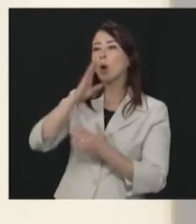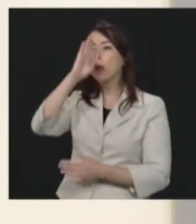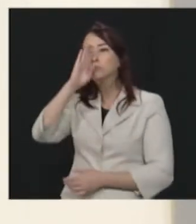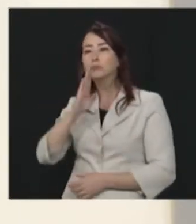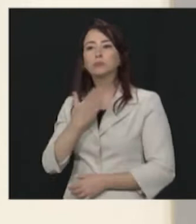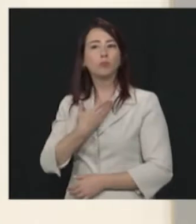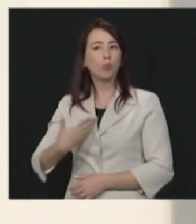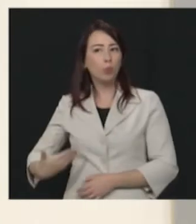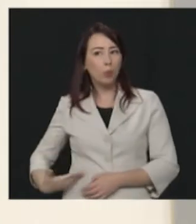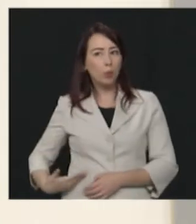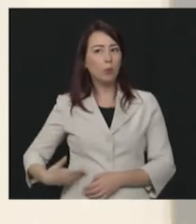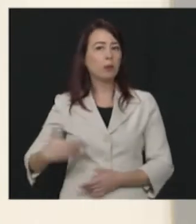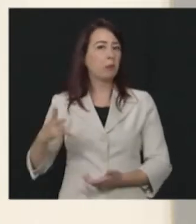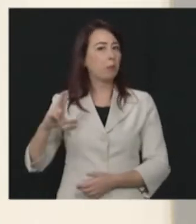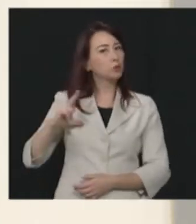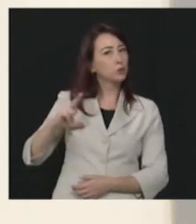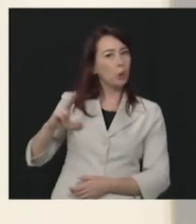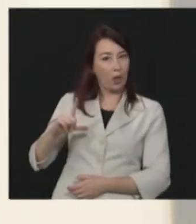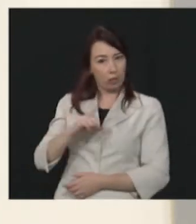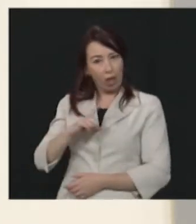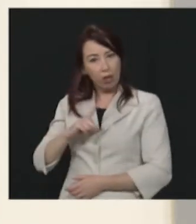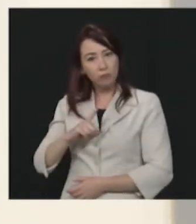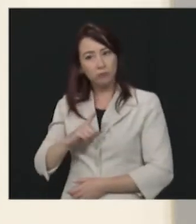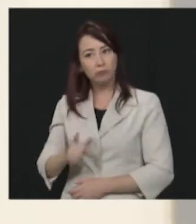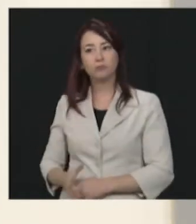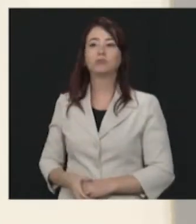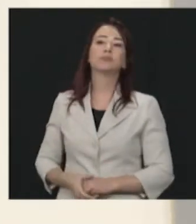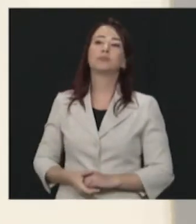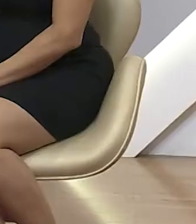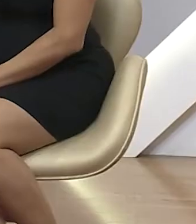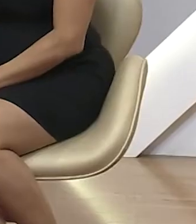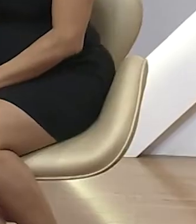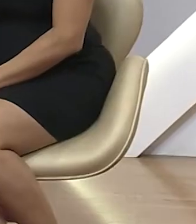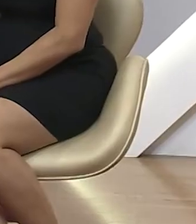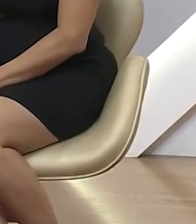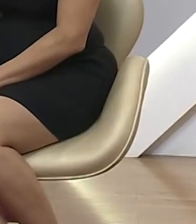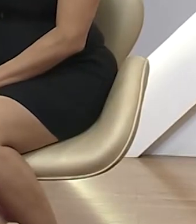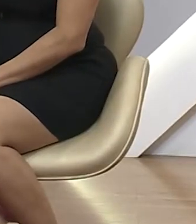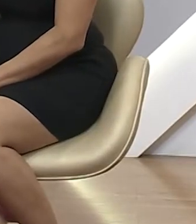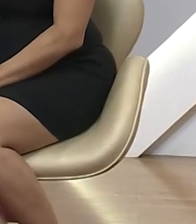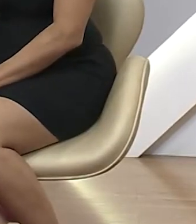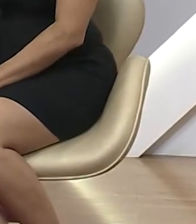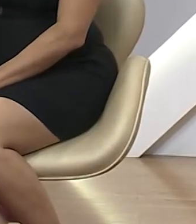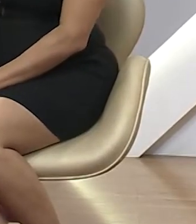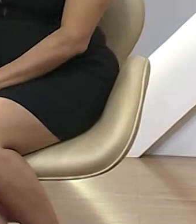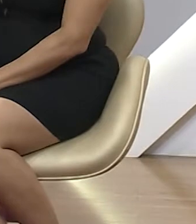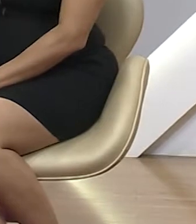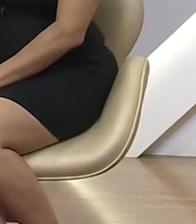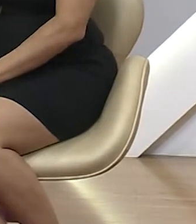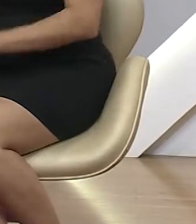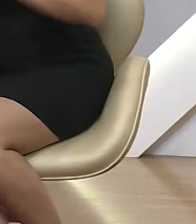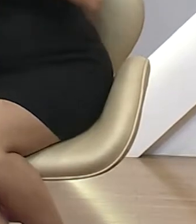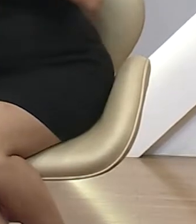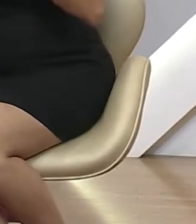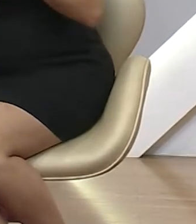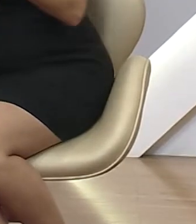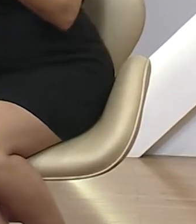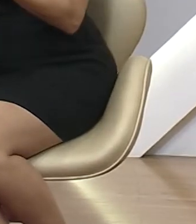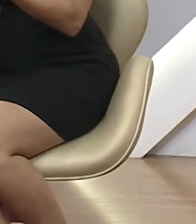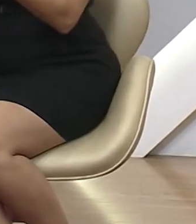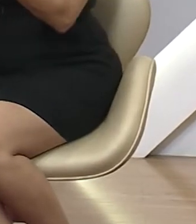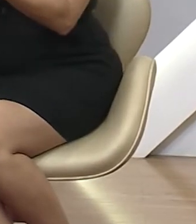rede particular? Como é que está isso? Tem. Bom. Sim. Sim, nós